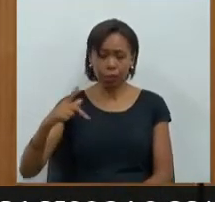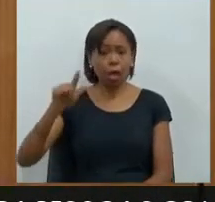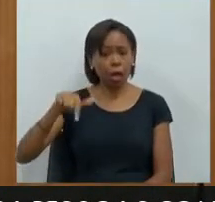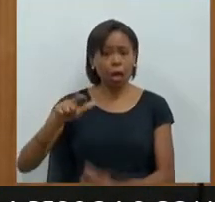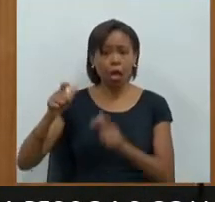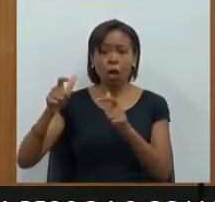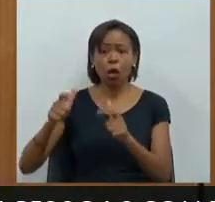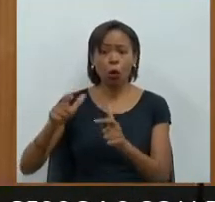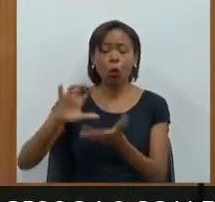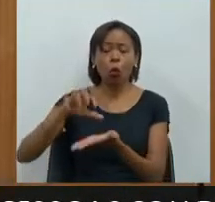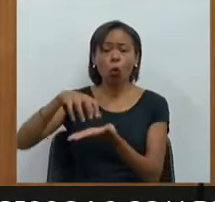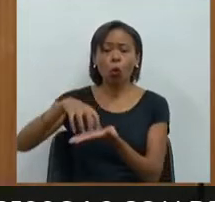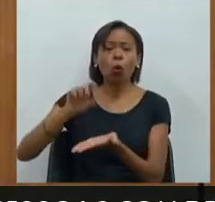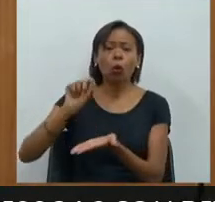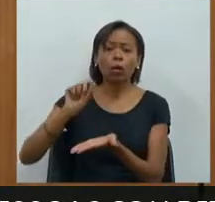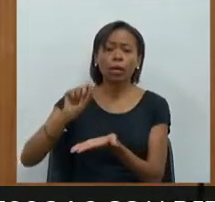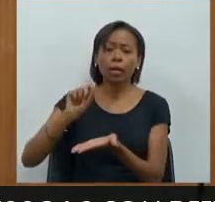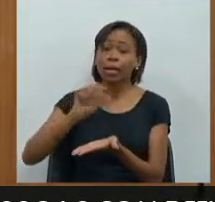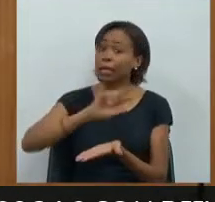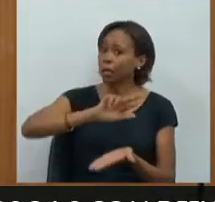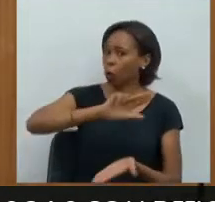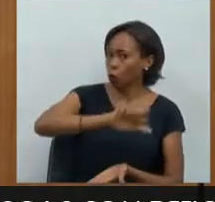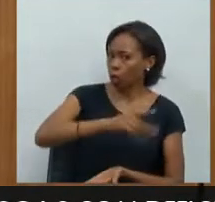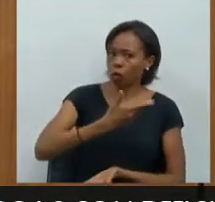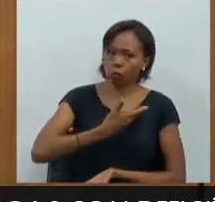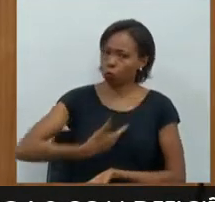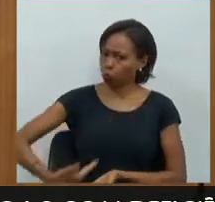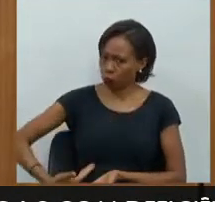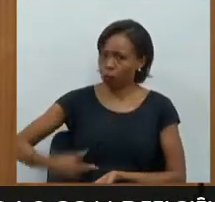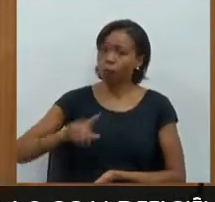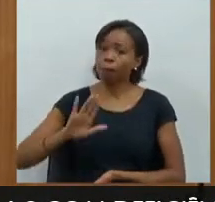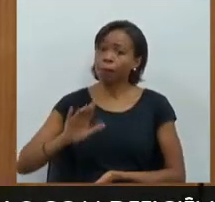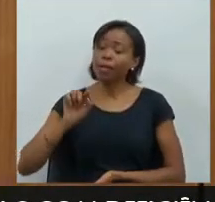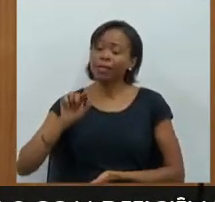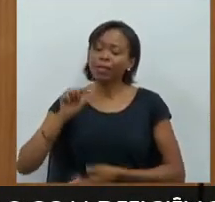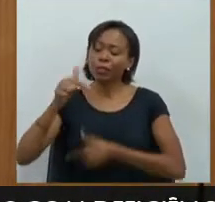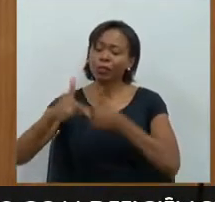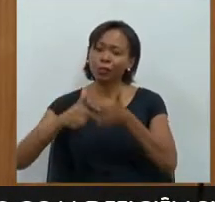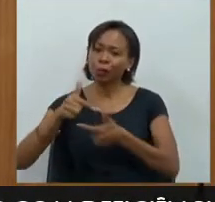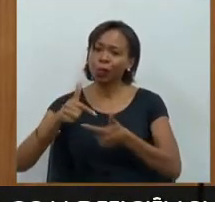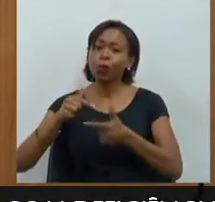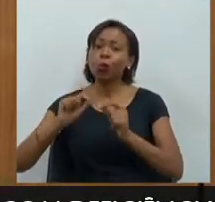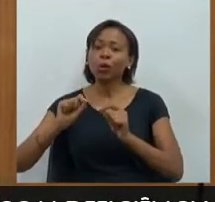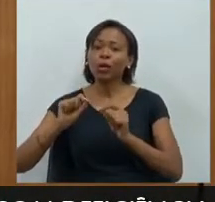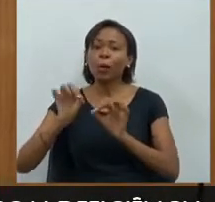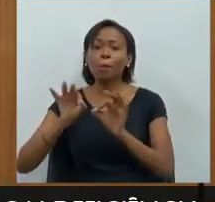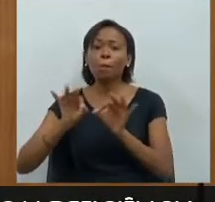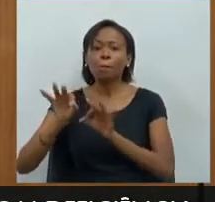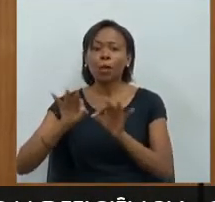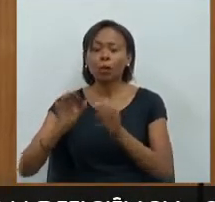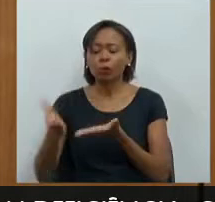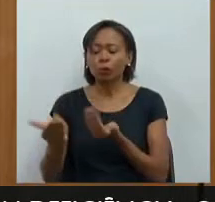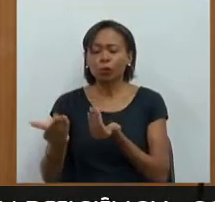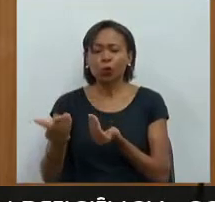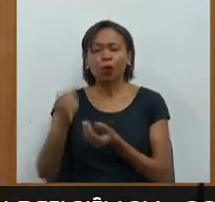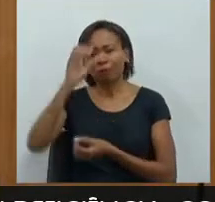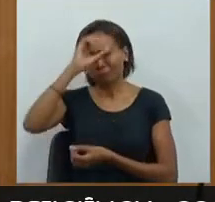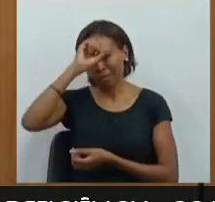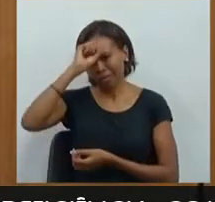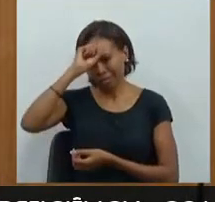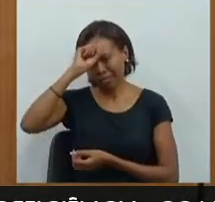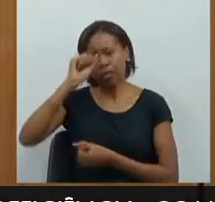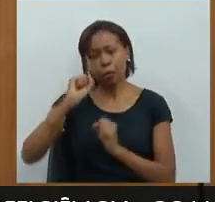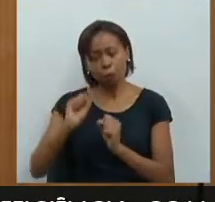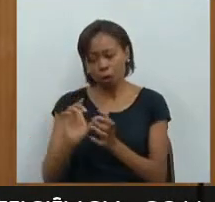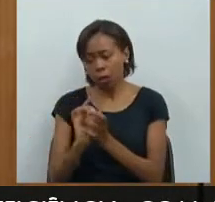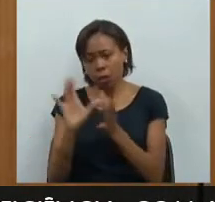não governamental que trabalha através do programa Jovem Aprendiz, que está à disposição para poder encaminhar esses jovens ao mercado